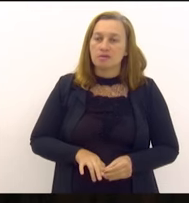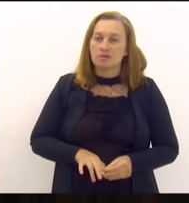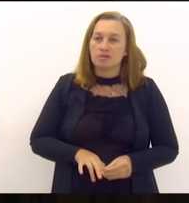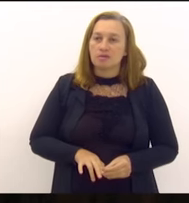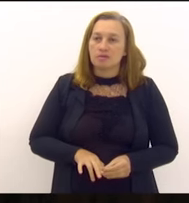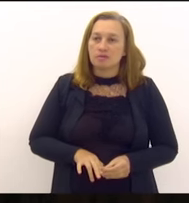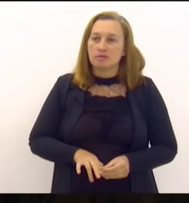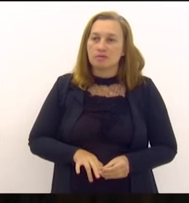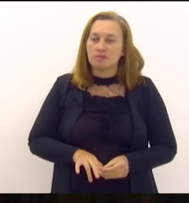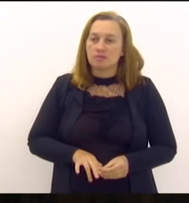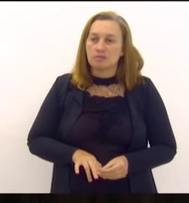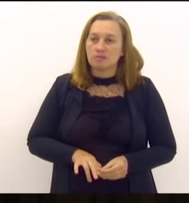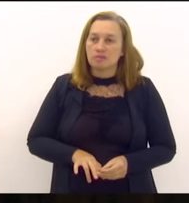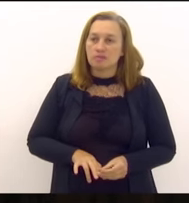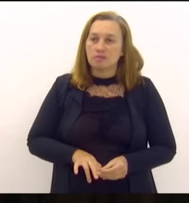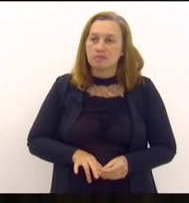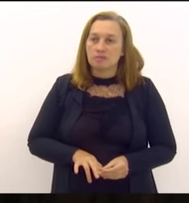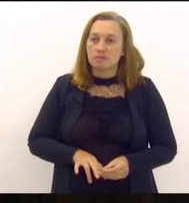Deputado